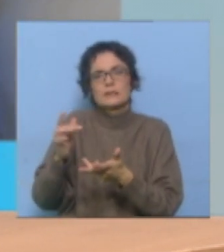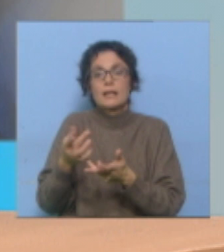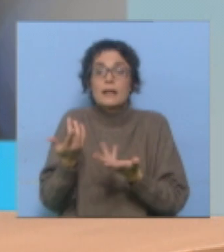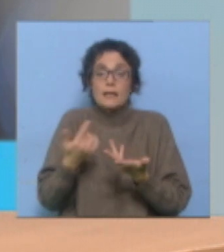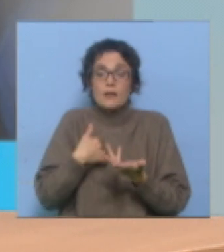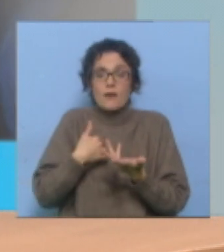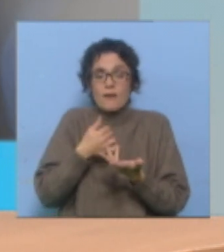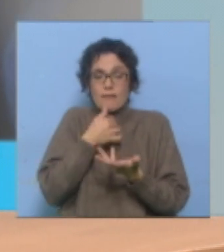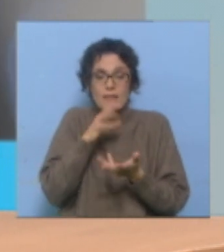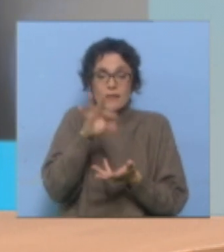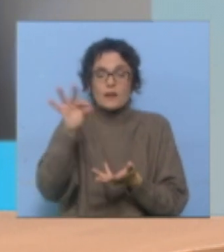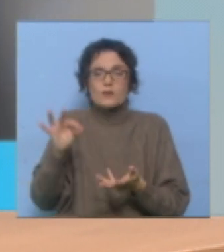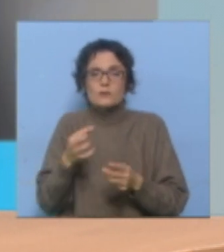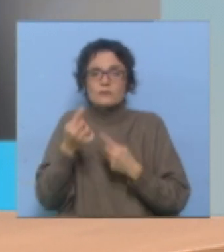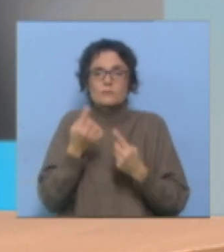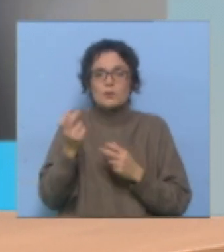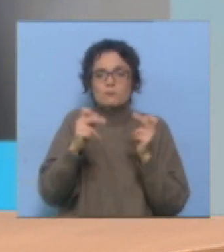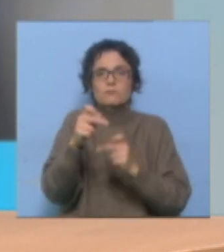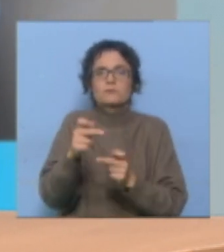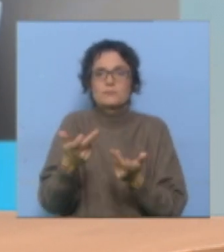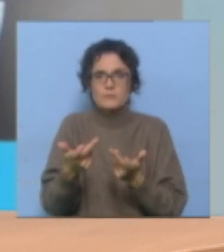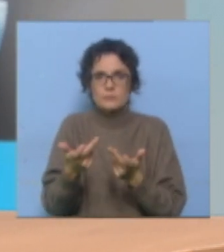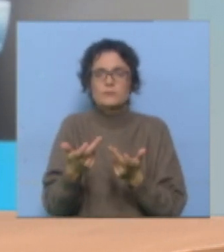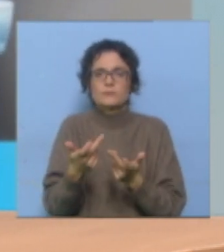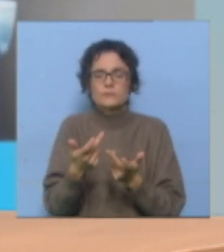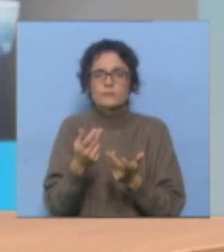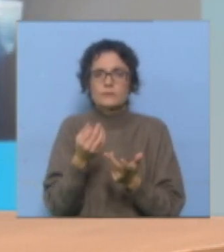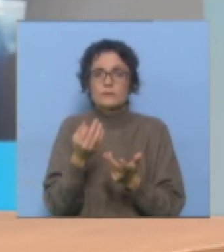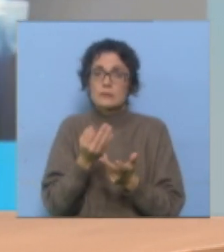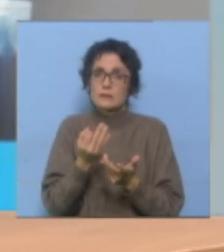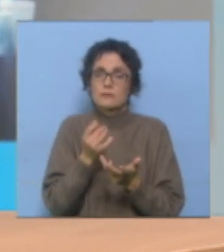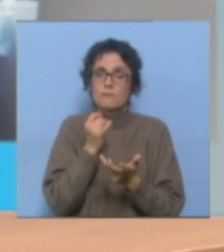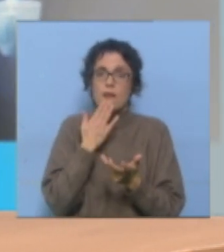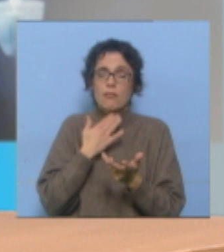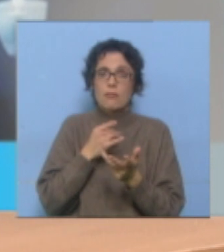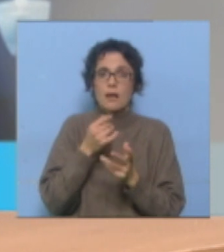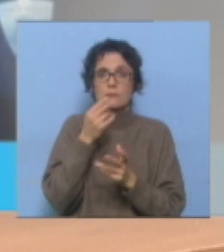escolher aqueles que podem trazer ao leitor